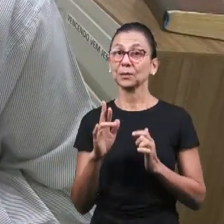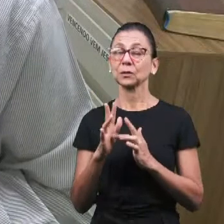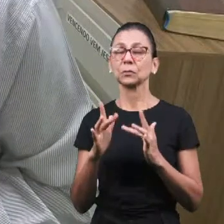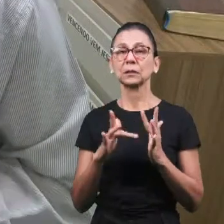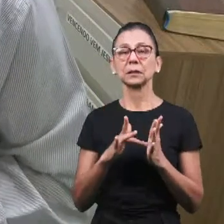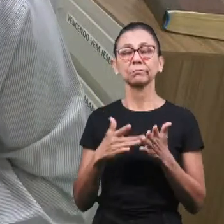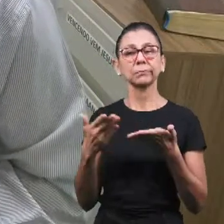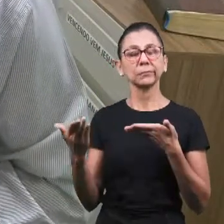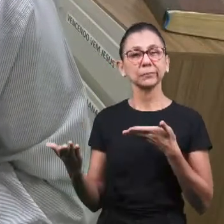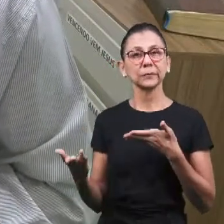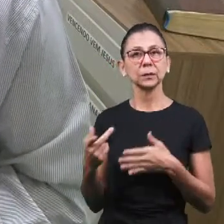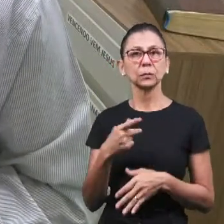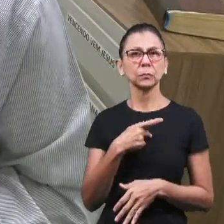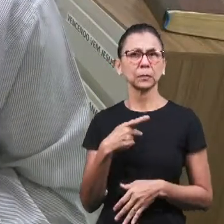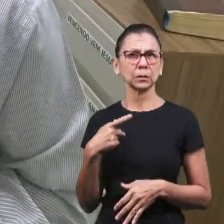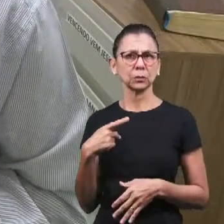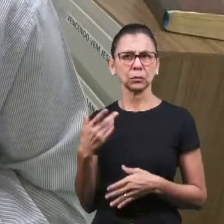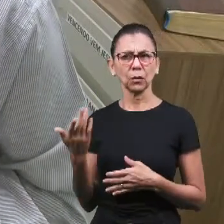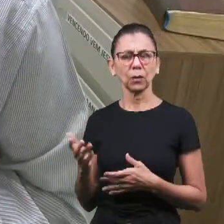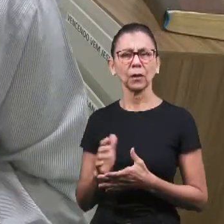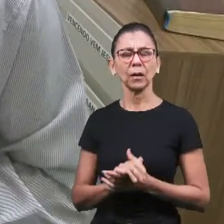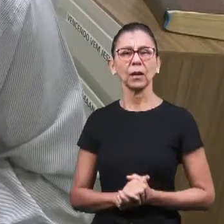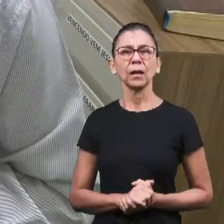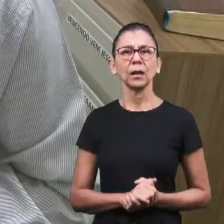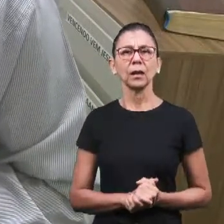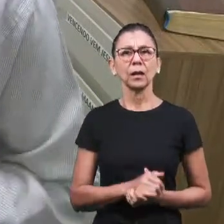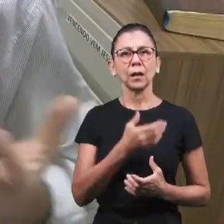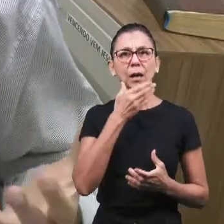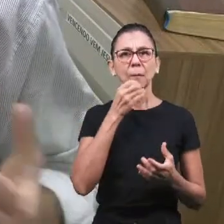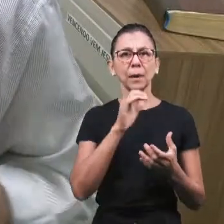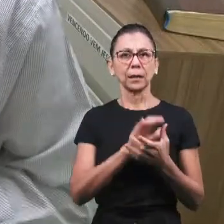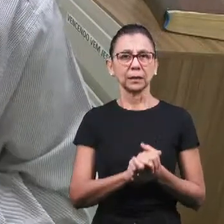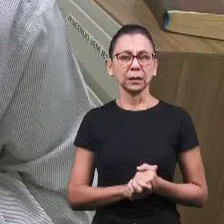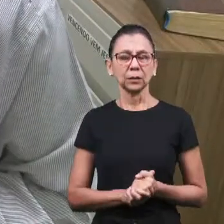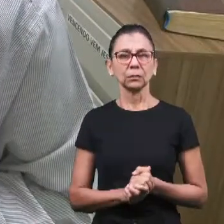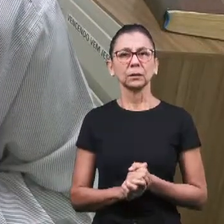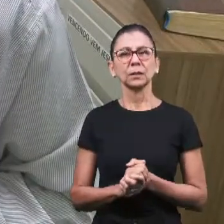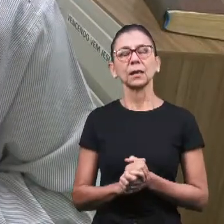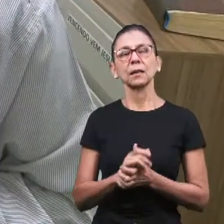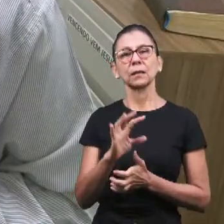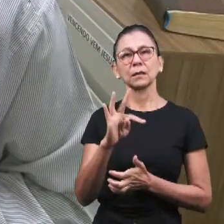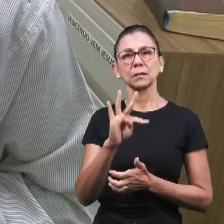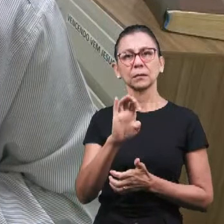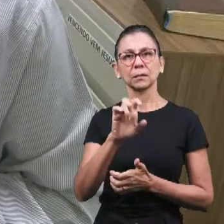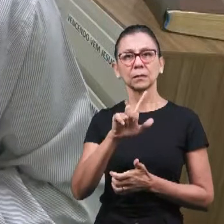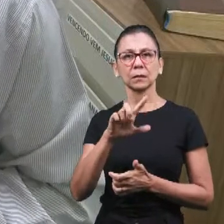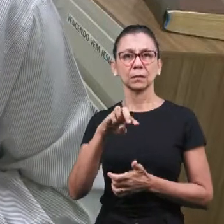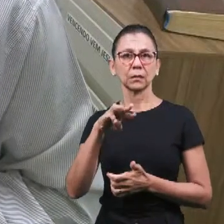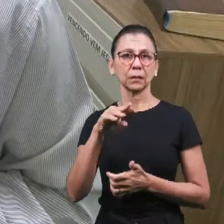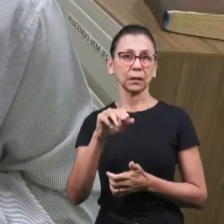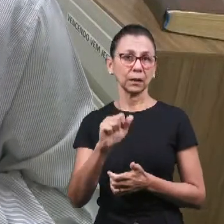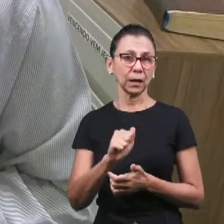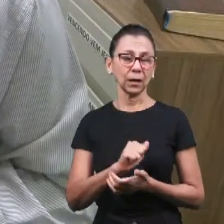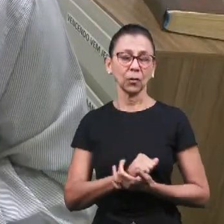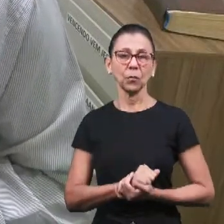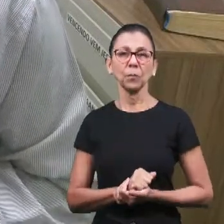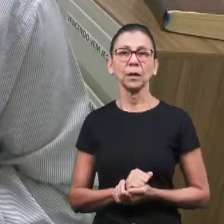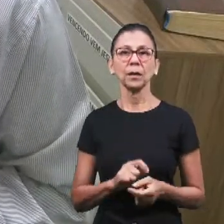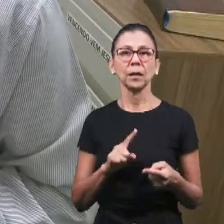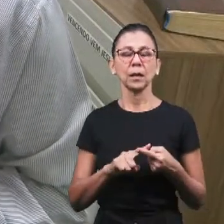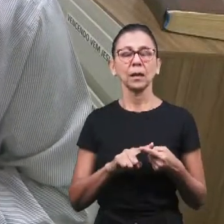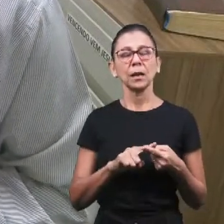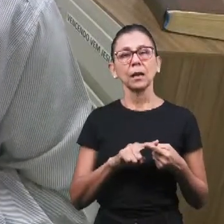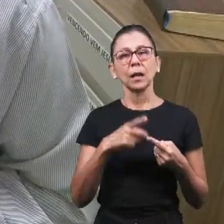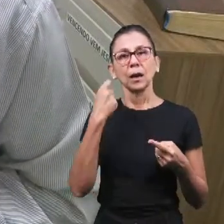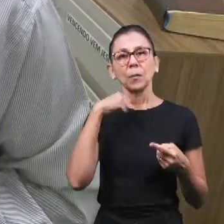é o esposo da nossa irmã Delma. Ele é pai do Jonatas, é pai do